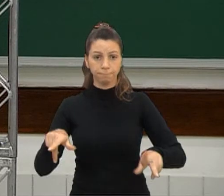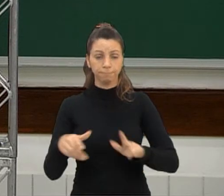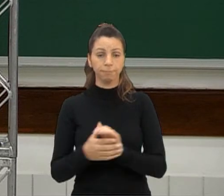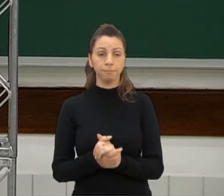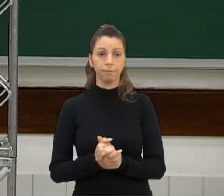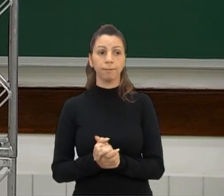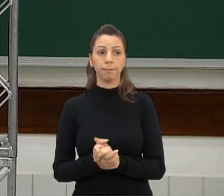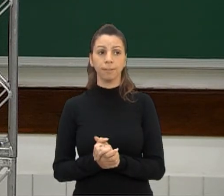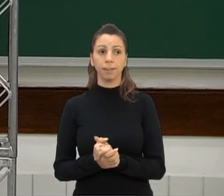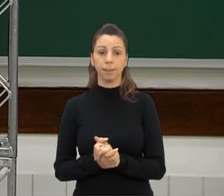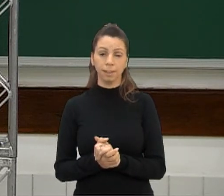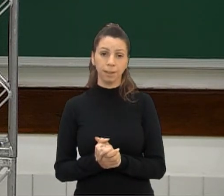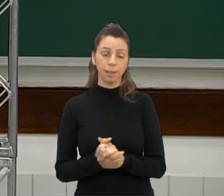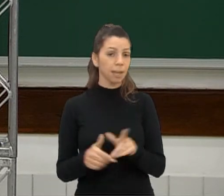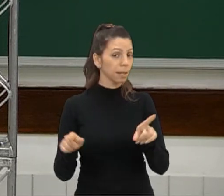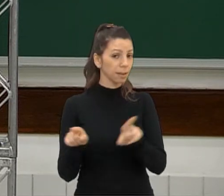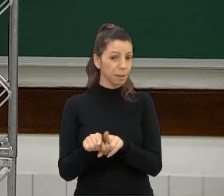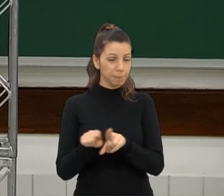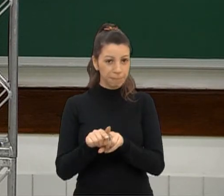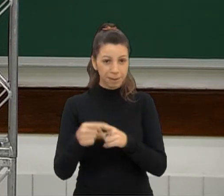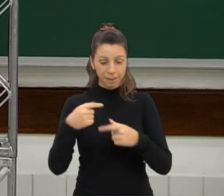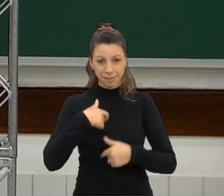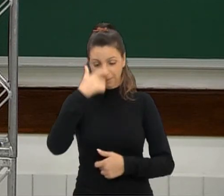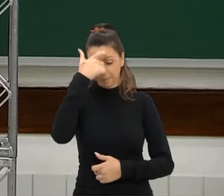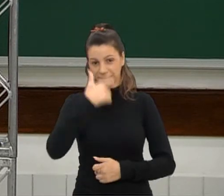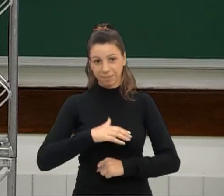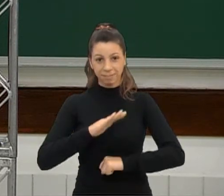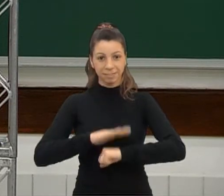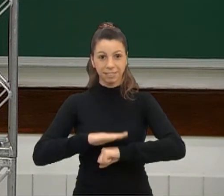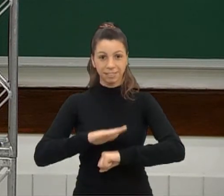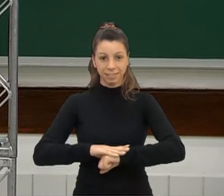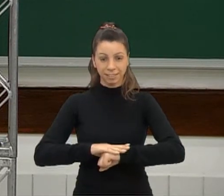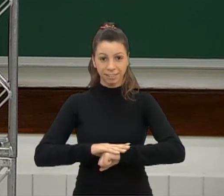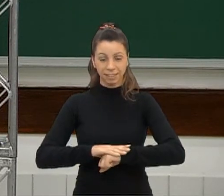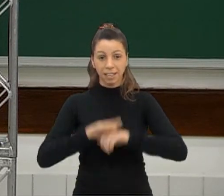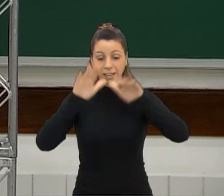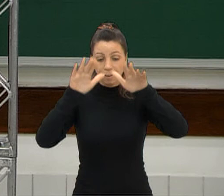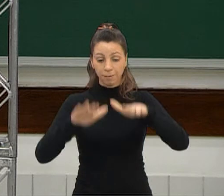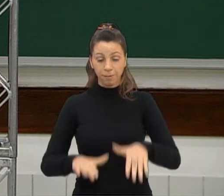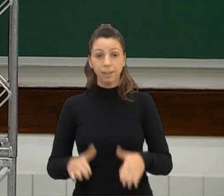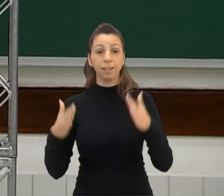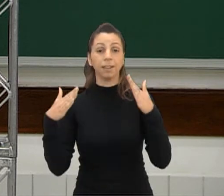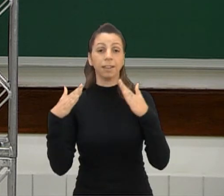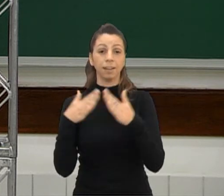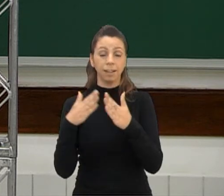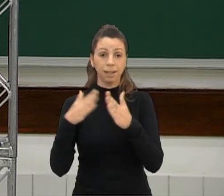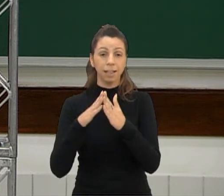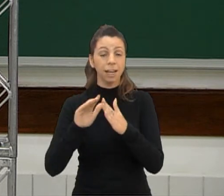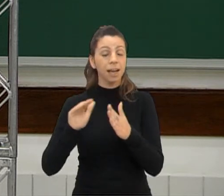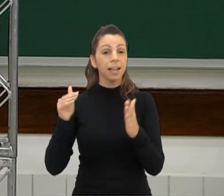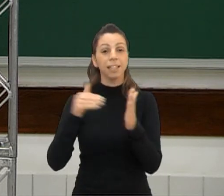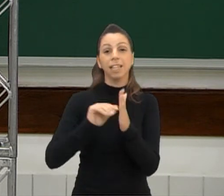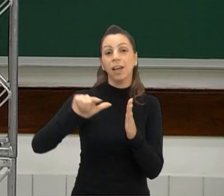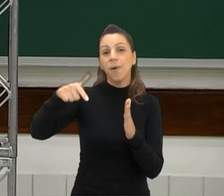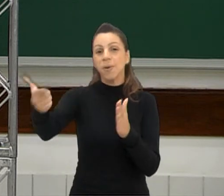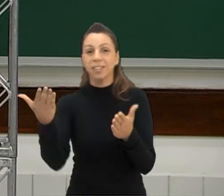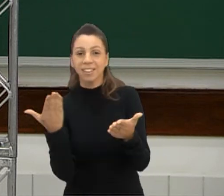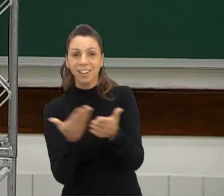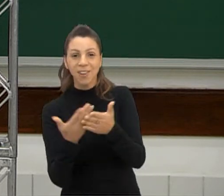dessa forma, eu também me despeço de vocês. Quédense em casa, hasta la próxima e